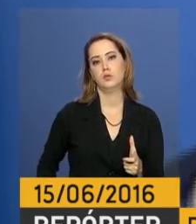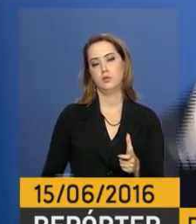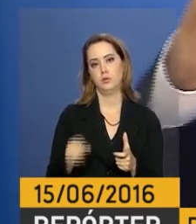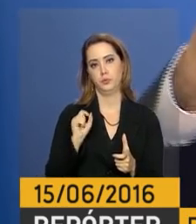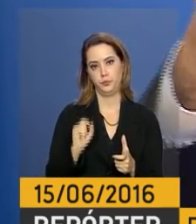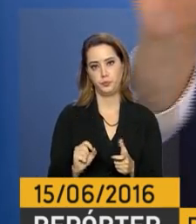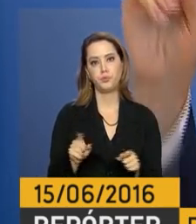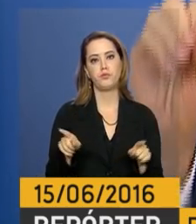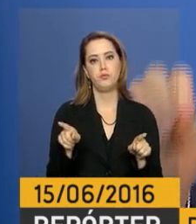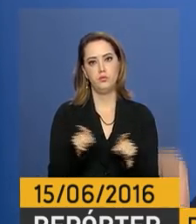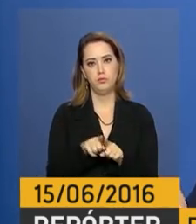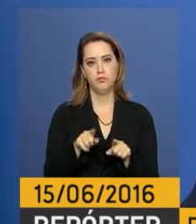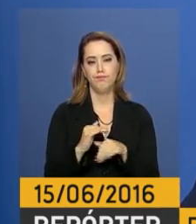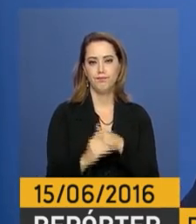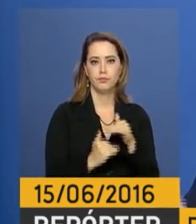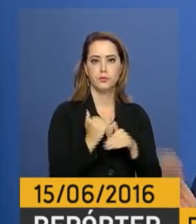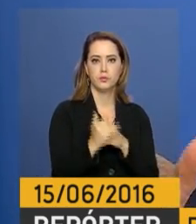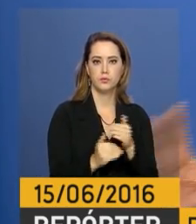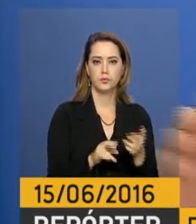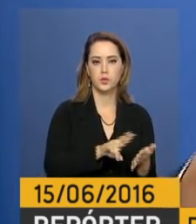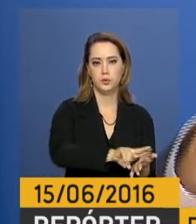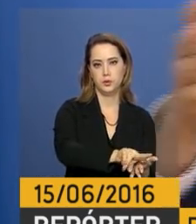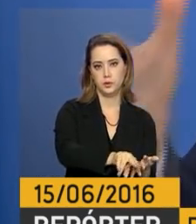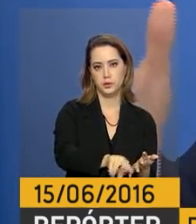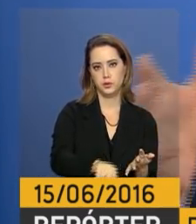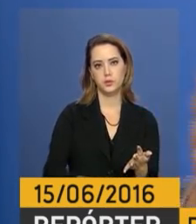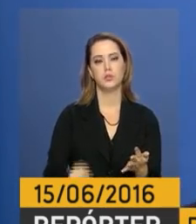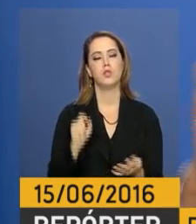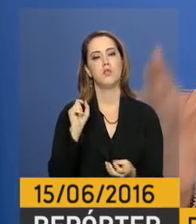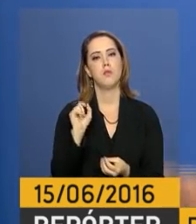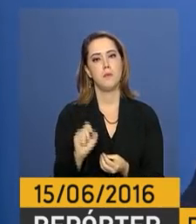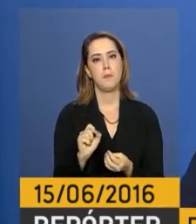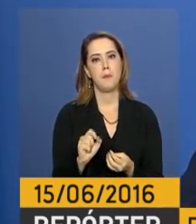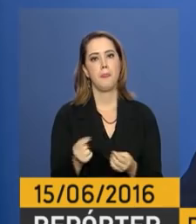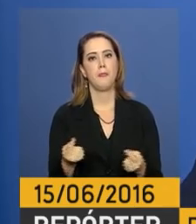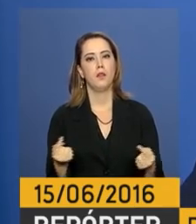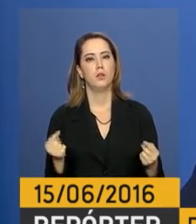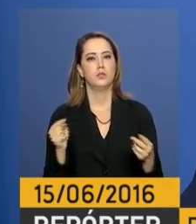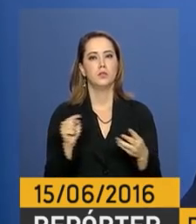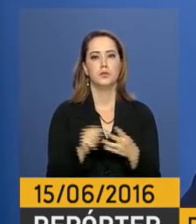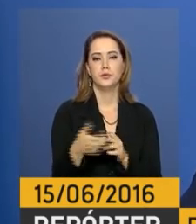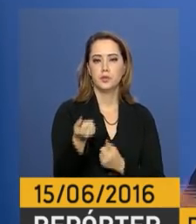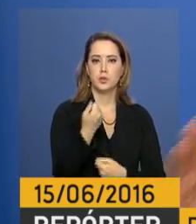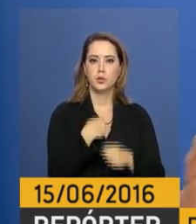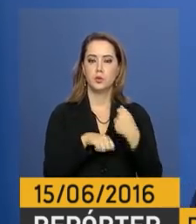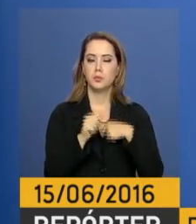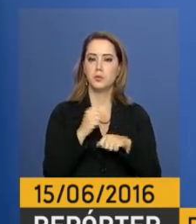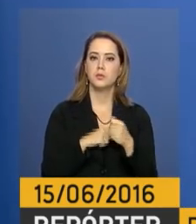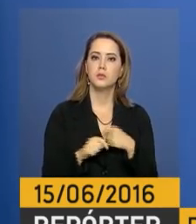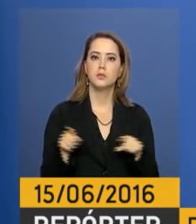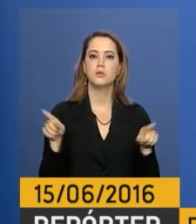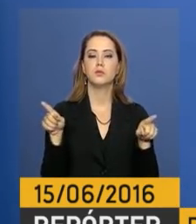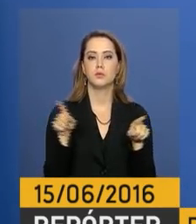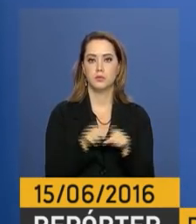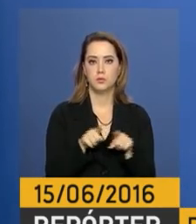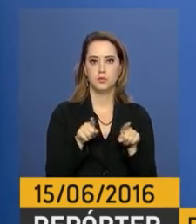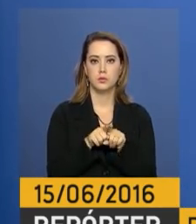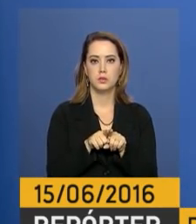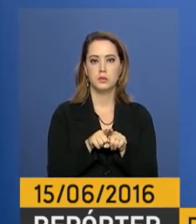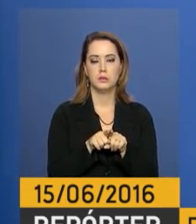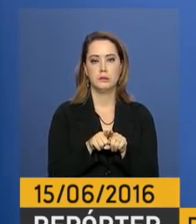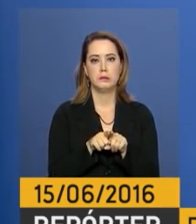muito. Outros aspectos também referentes a intervenções na economia e uma